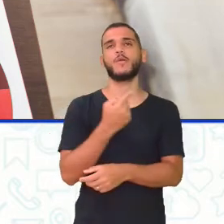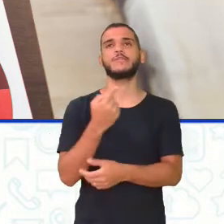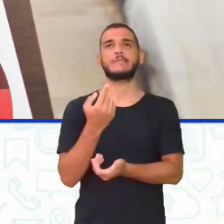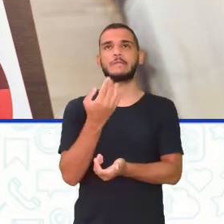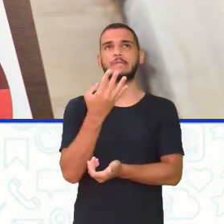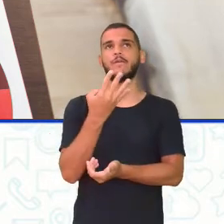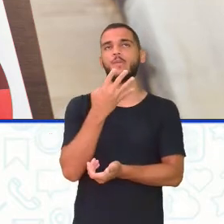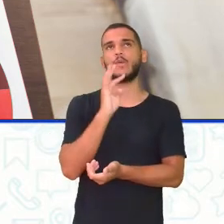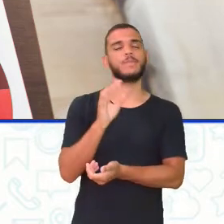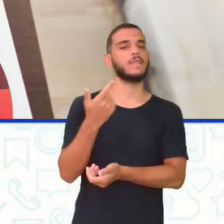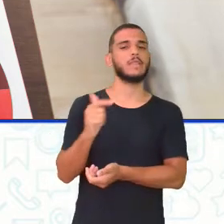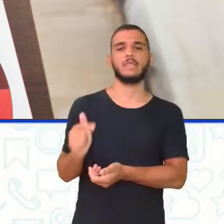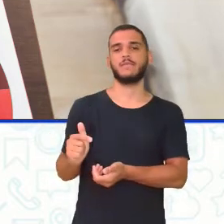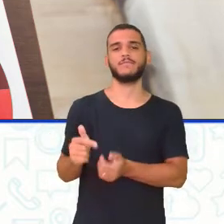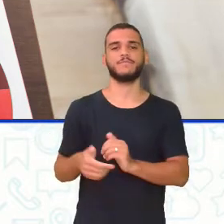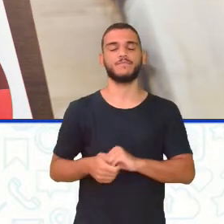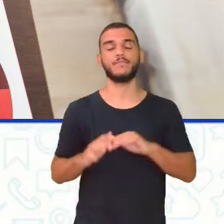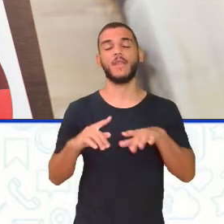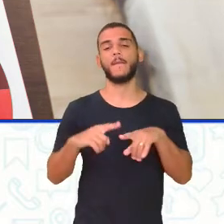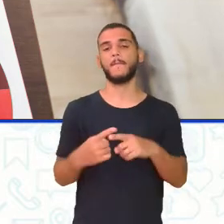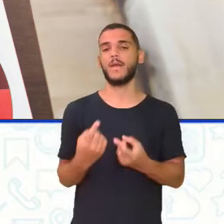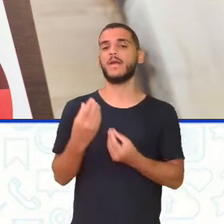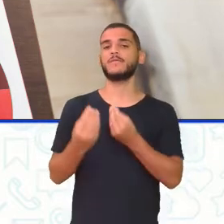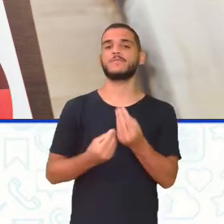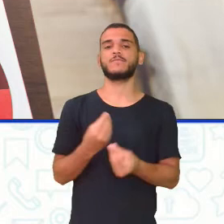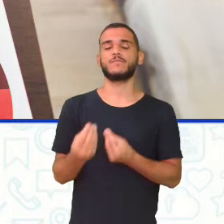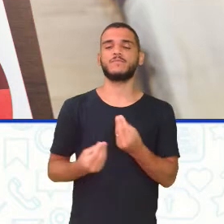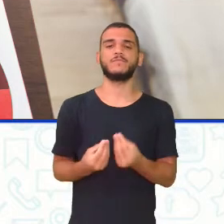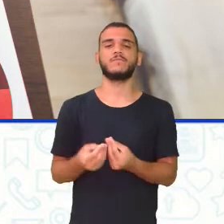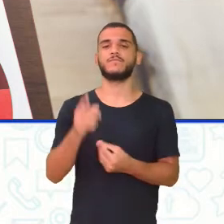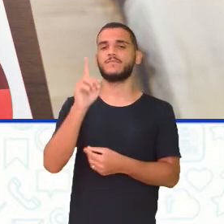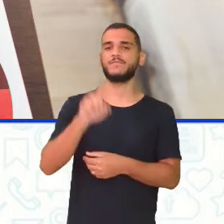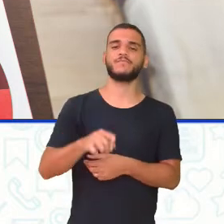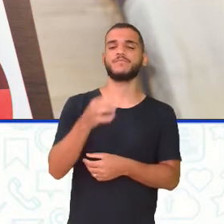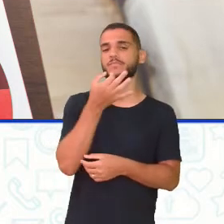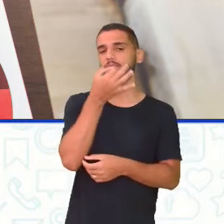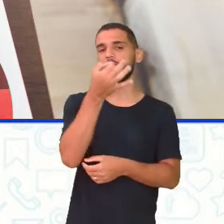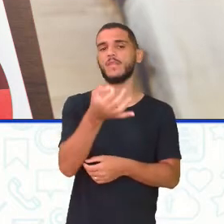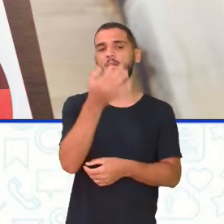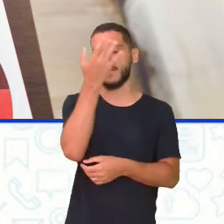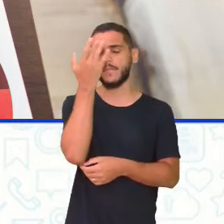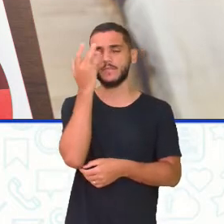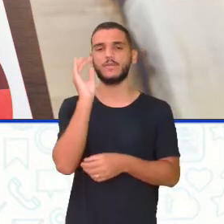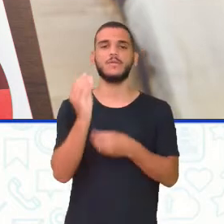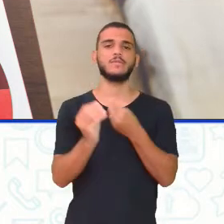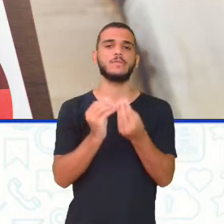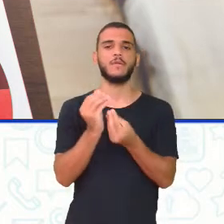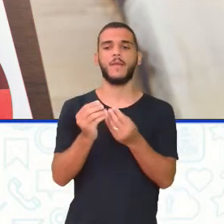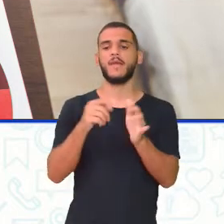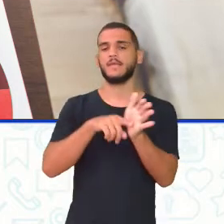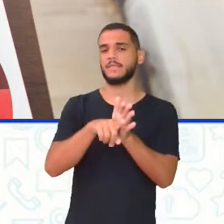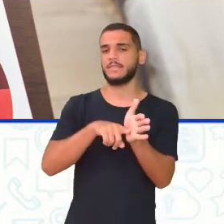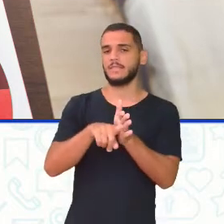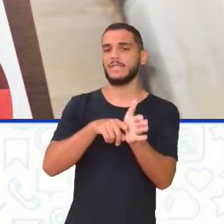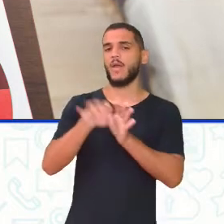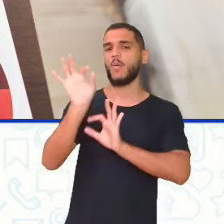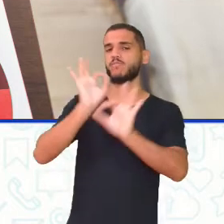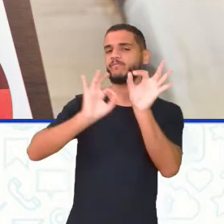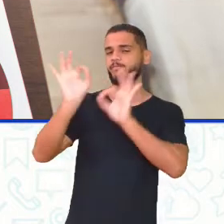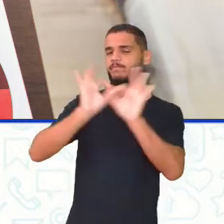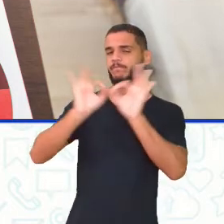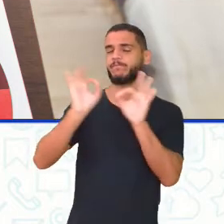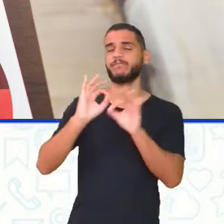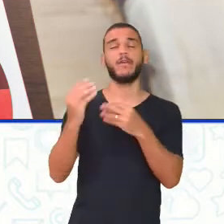domínio. Mas como é que será que essa opinião dessa pessoa, né, de especialista, ela se